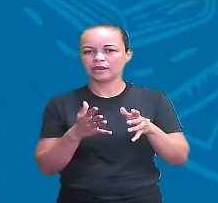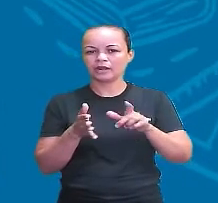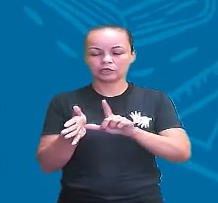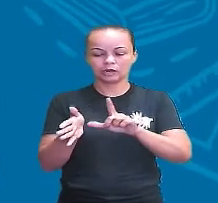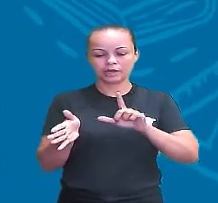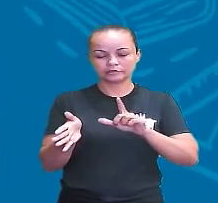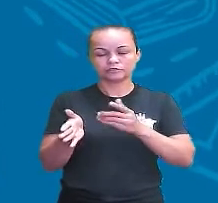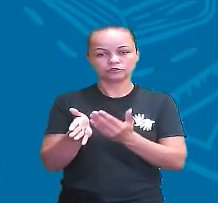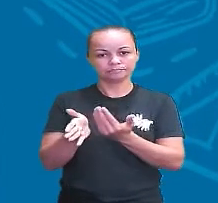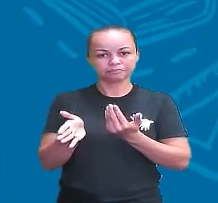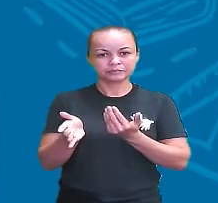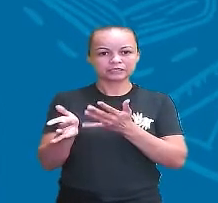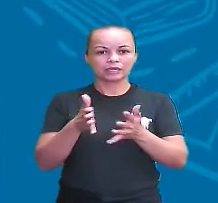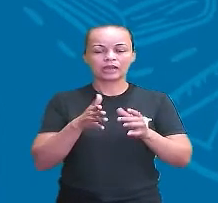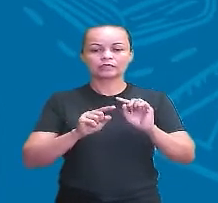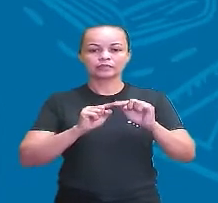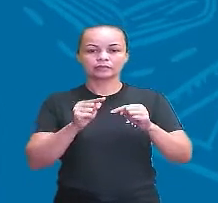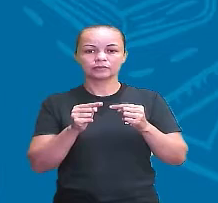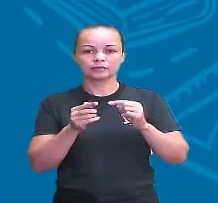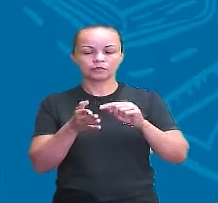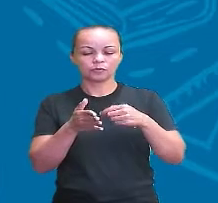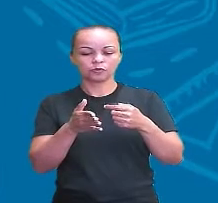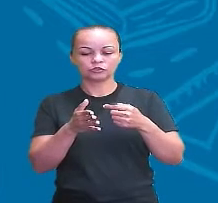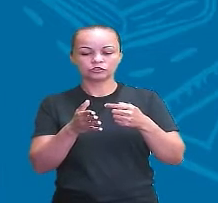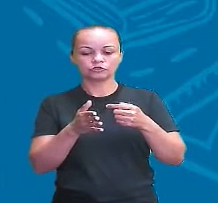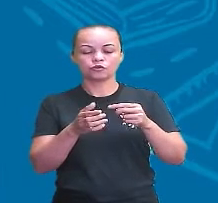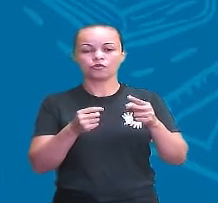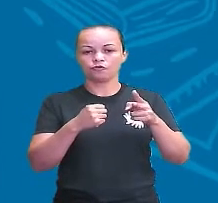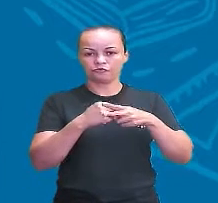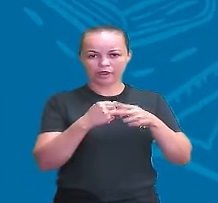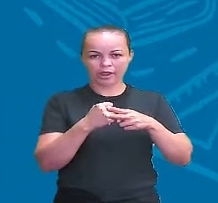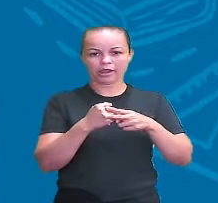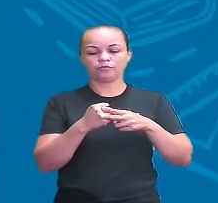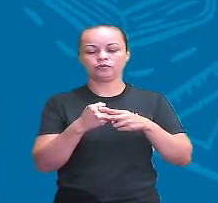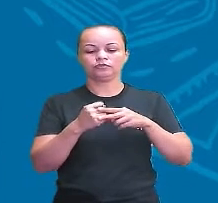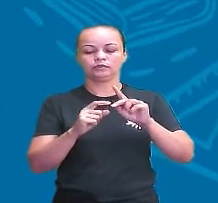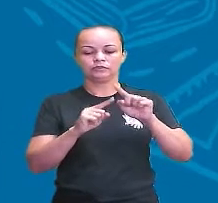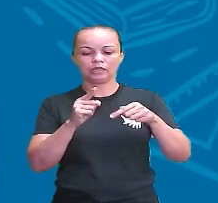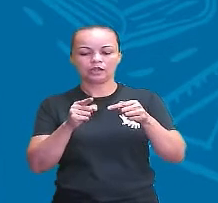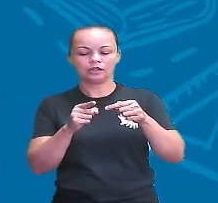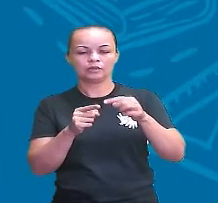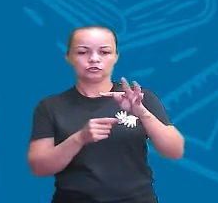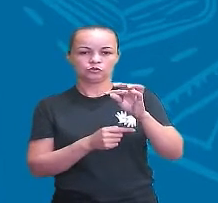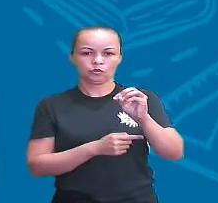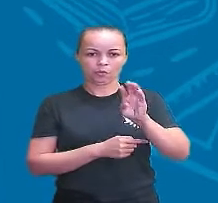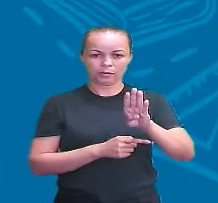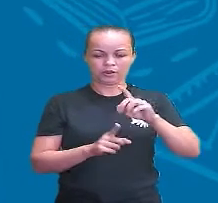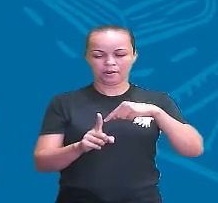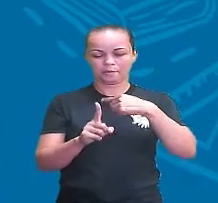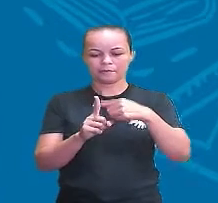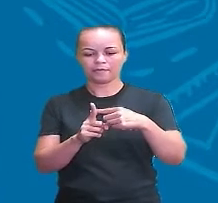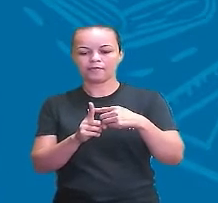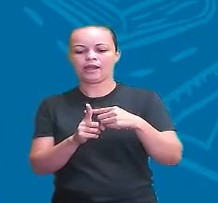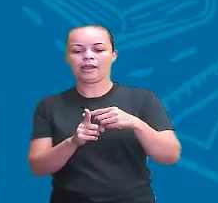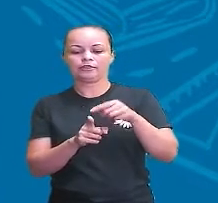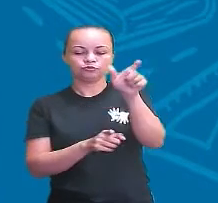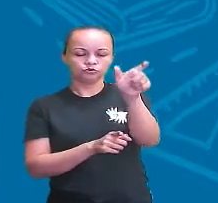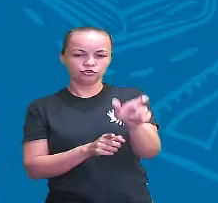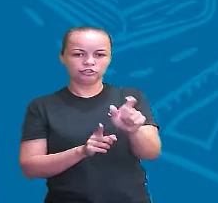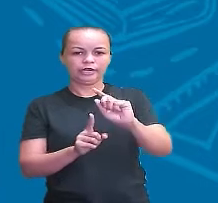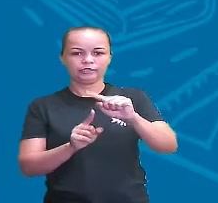to be iniciando, depois o sujeito, going to, o verbo principal aí, depois o